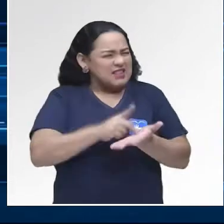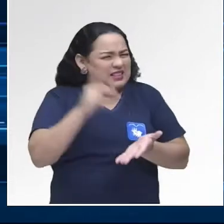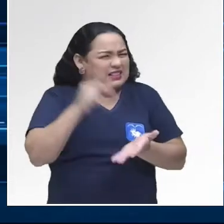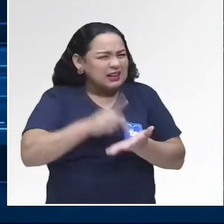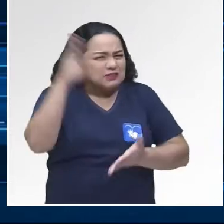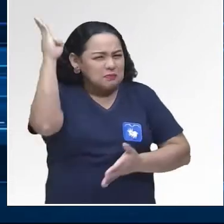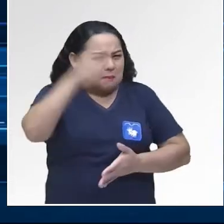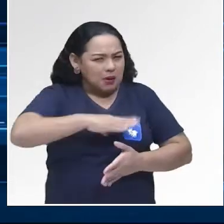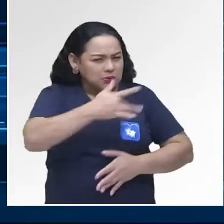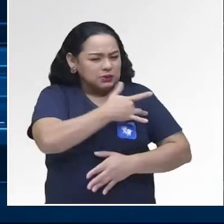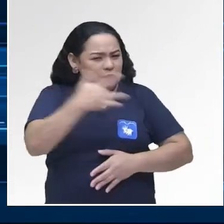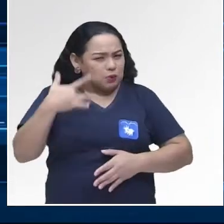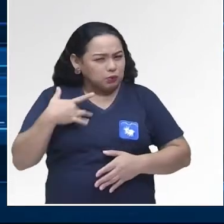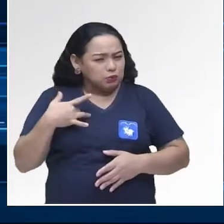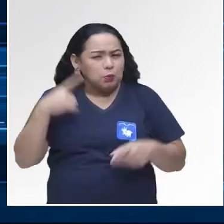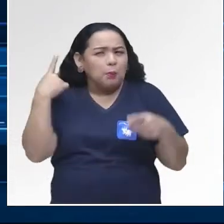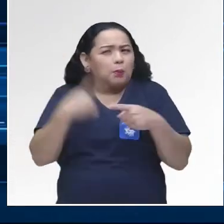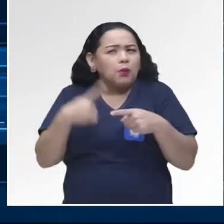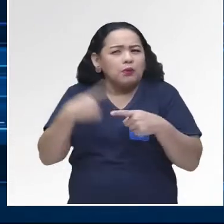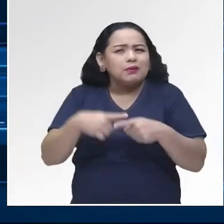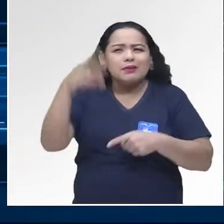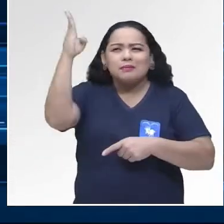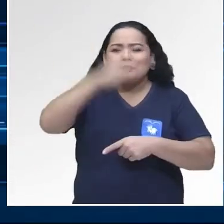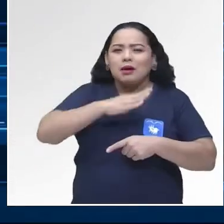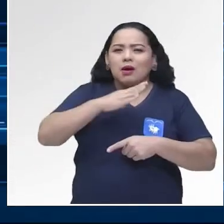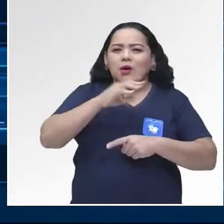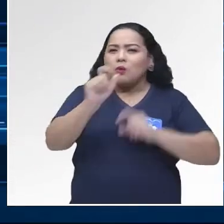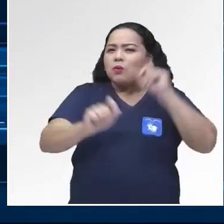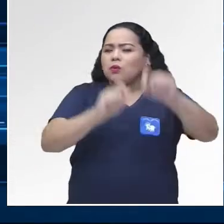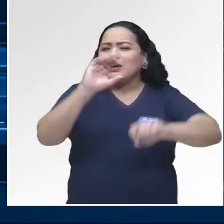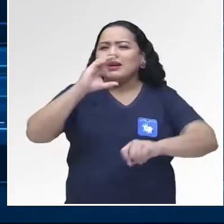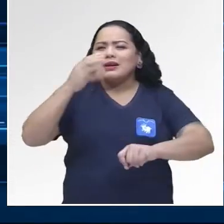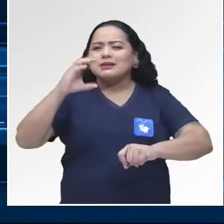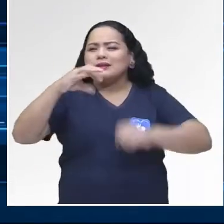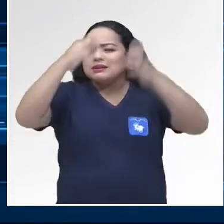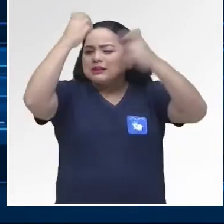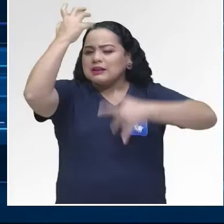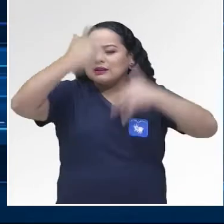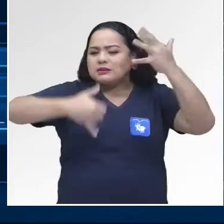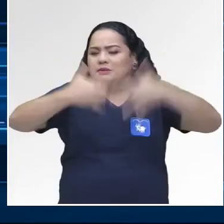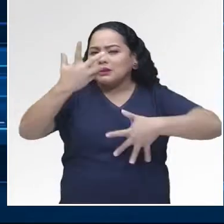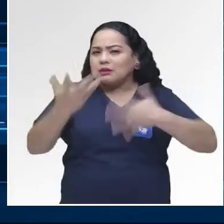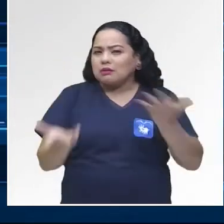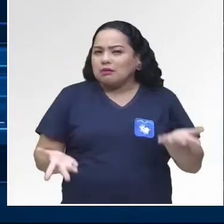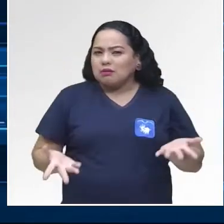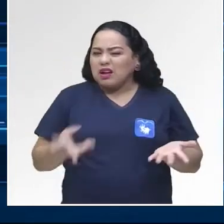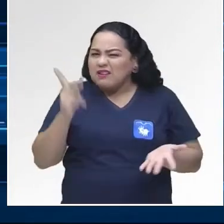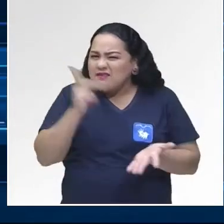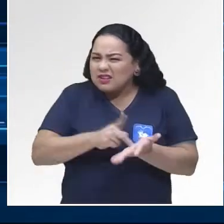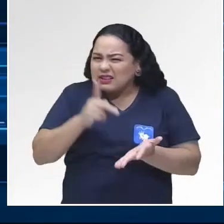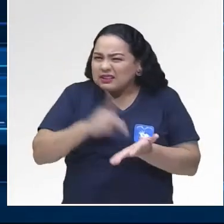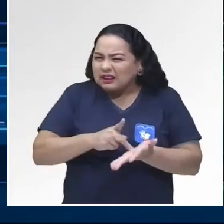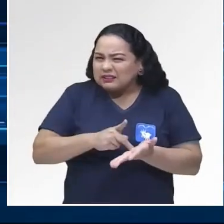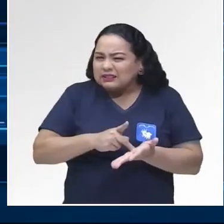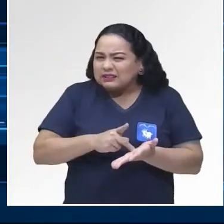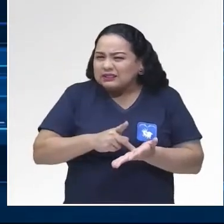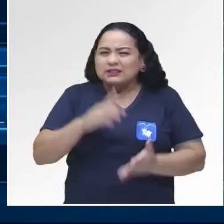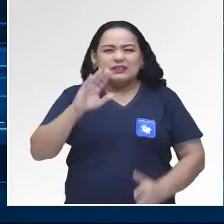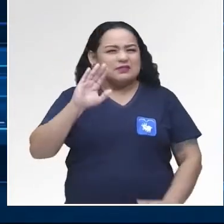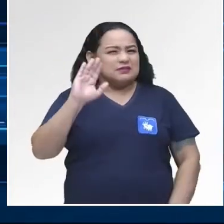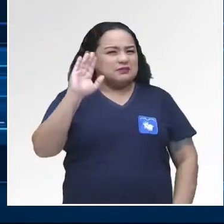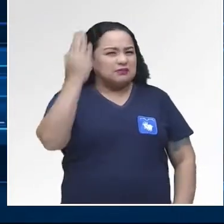mal? O que a ciência diz sobre isso? Isso é verdadeiro ou é falso?